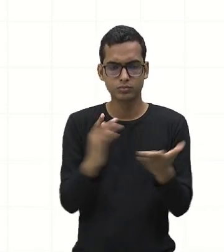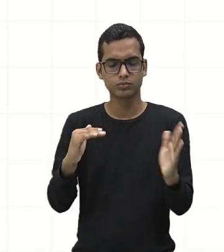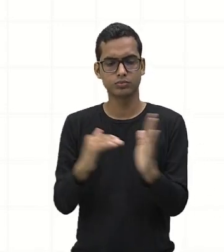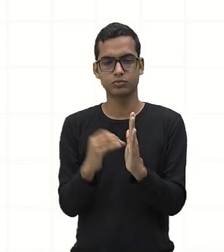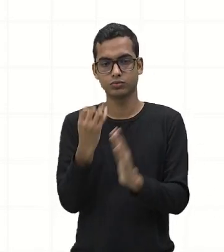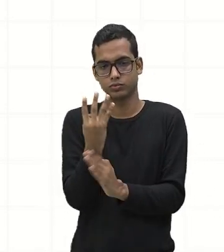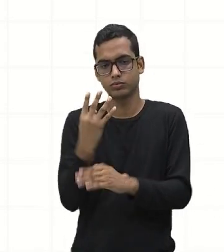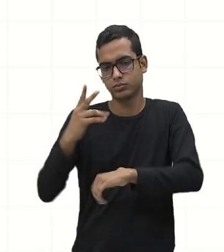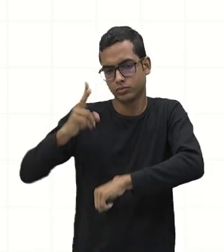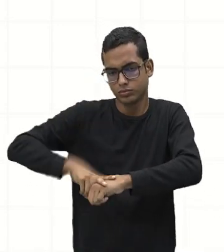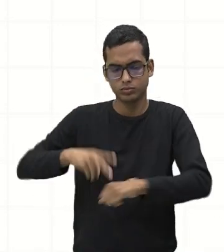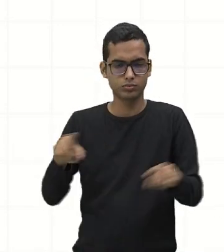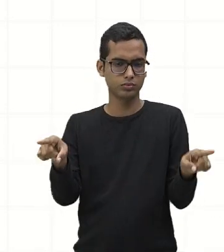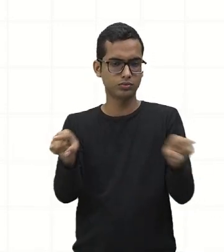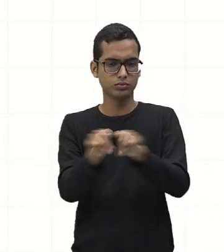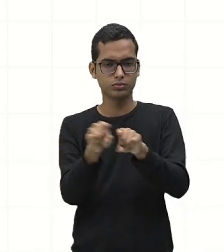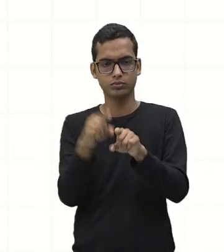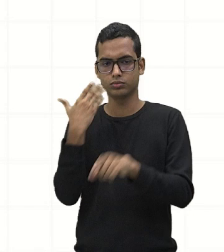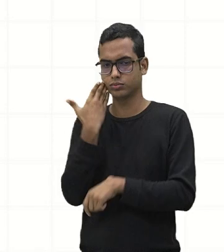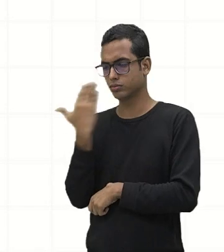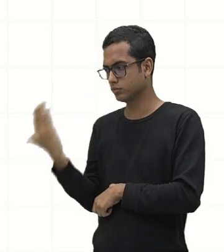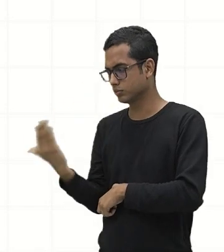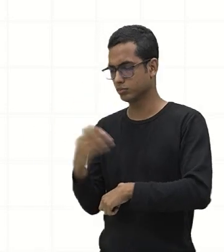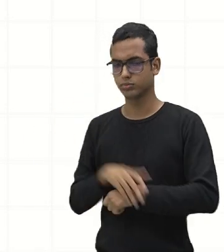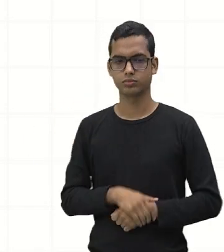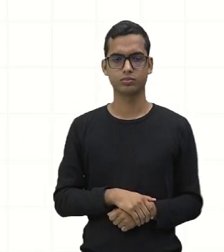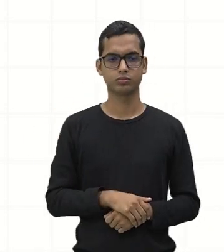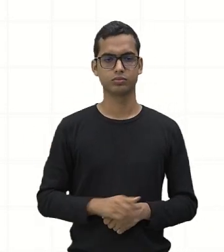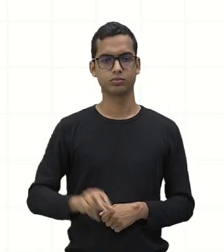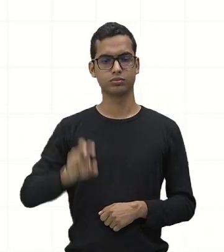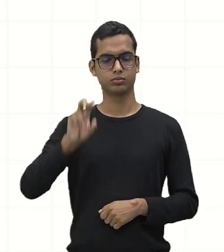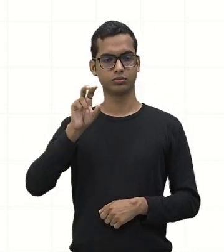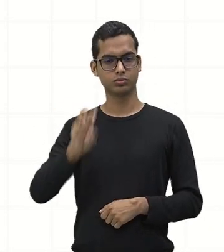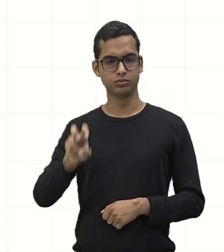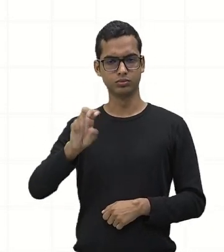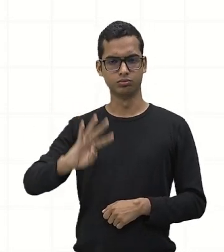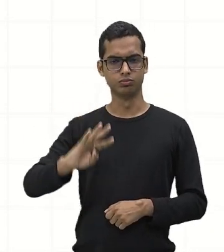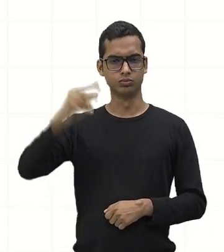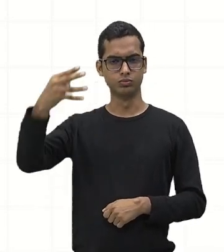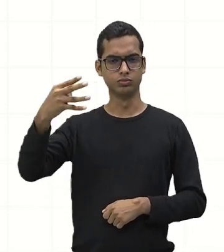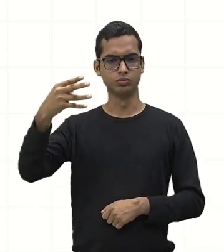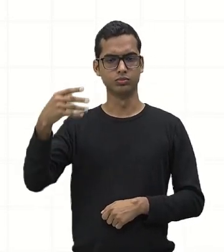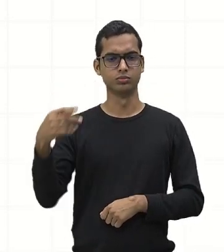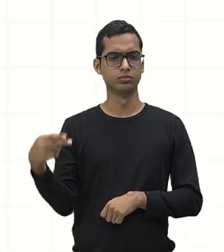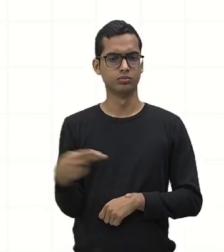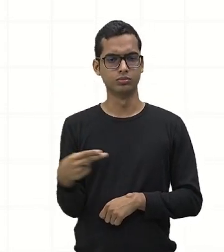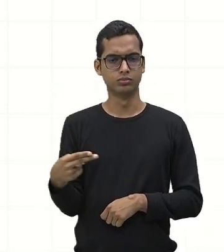potência. Tá? 5 vezes 5 vezes 5 vezes 5.